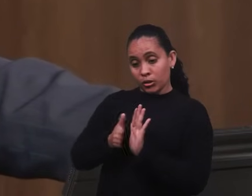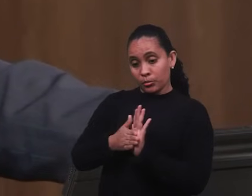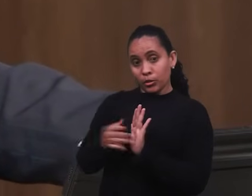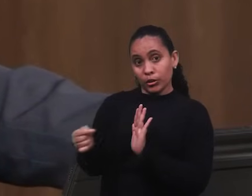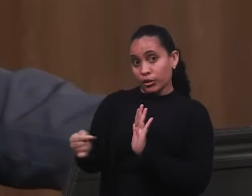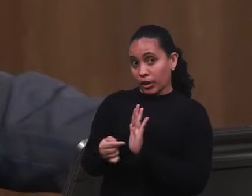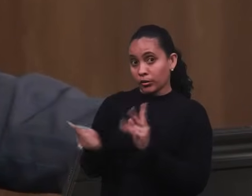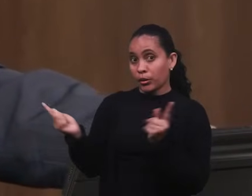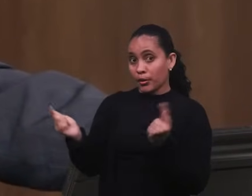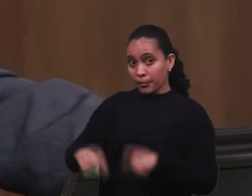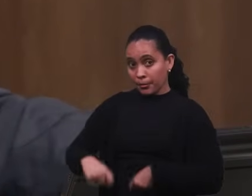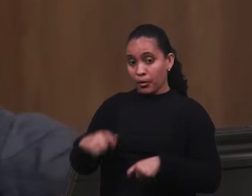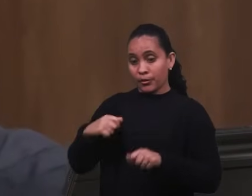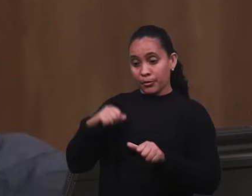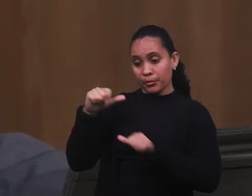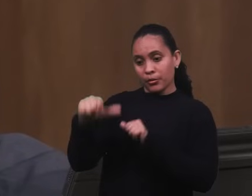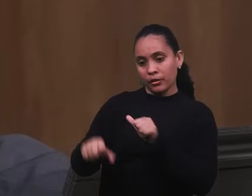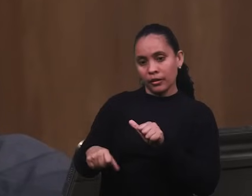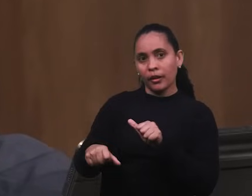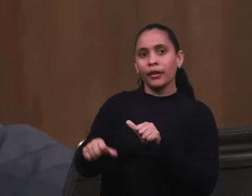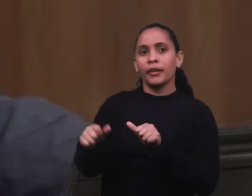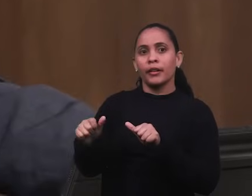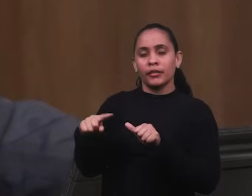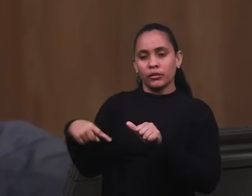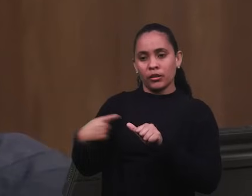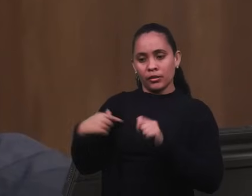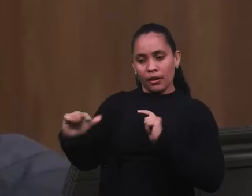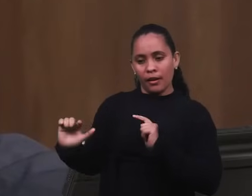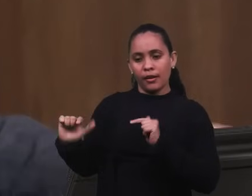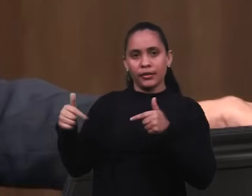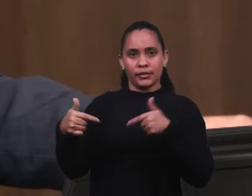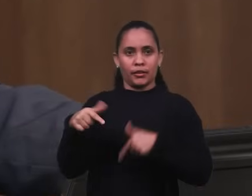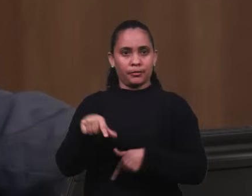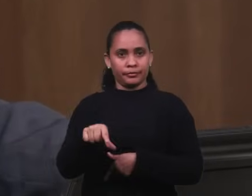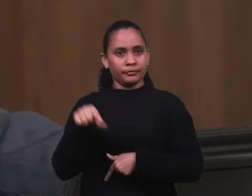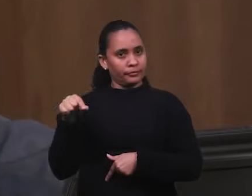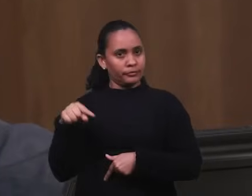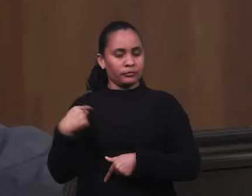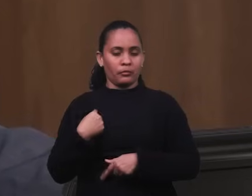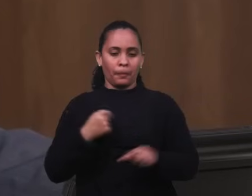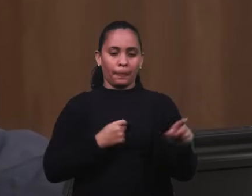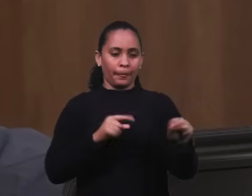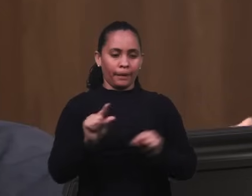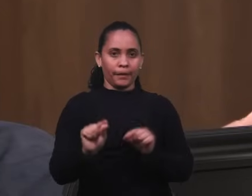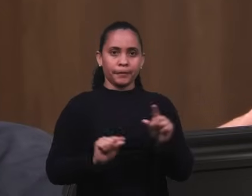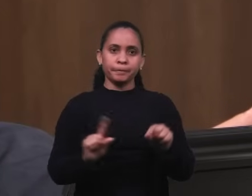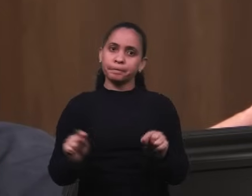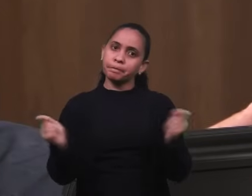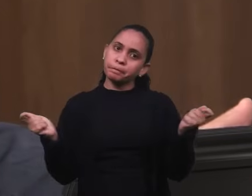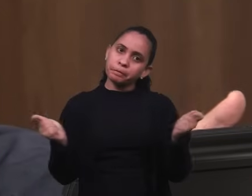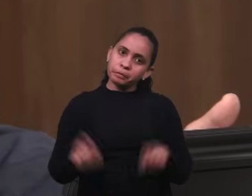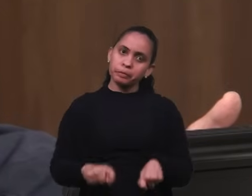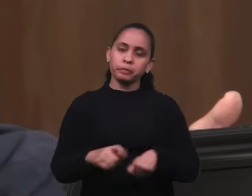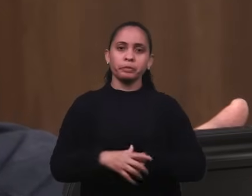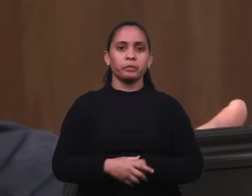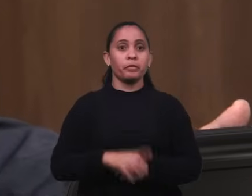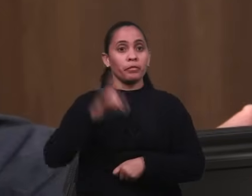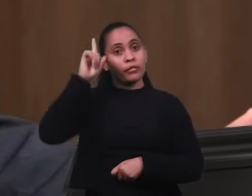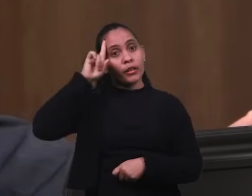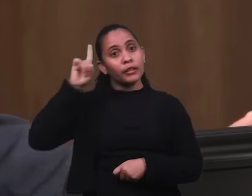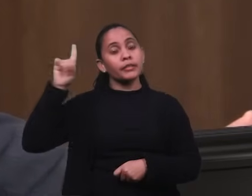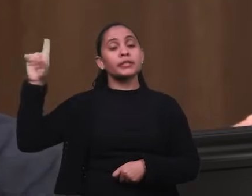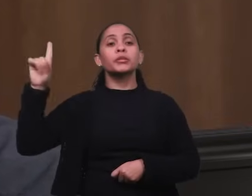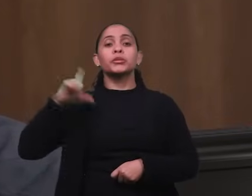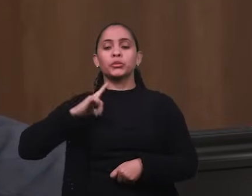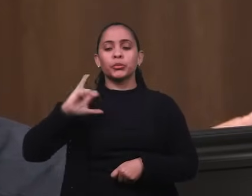plano, ele pode mudar dependendo da nossa ação, da nossa atitude, da nossa decisão. E Deus, ele dá